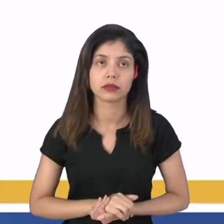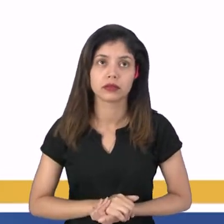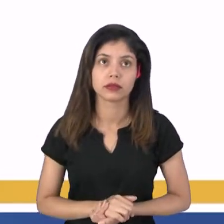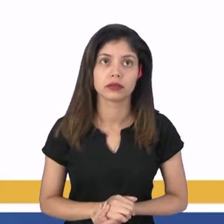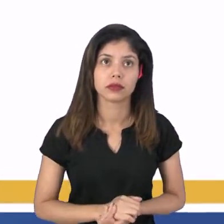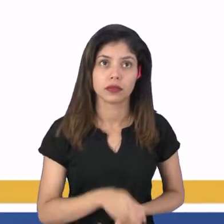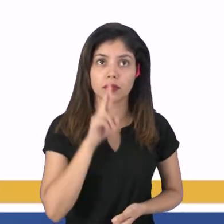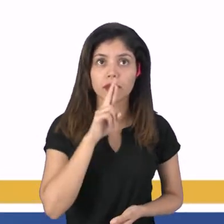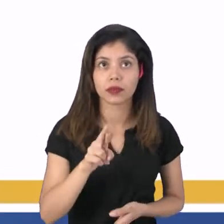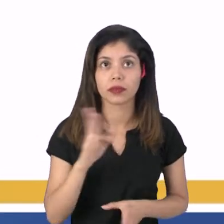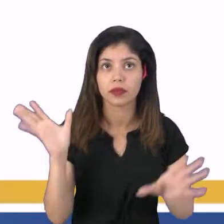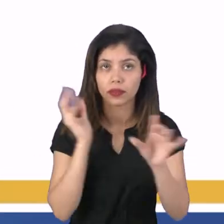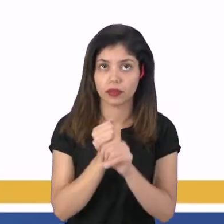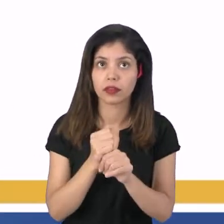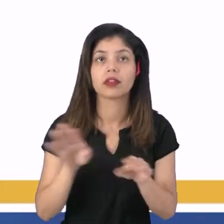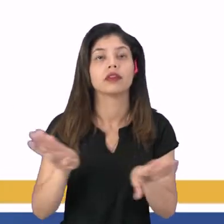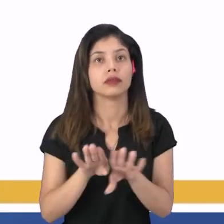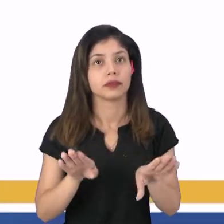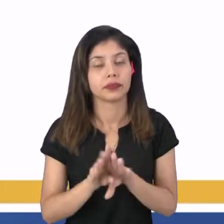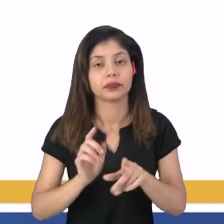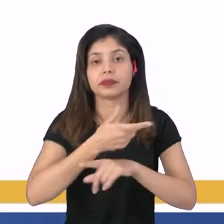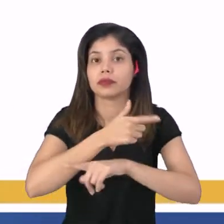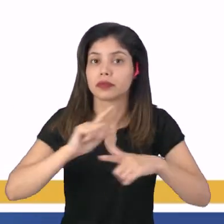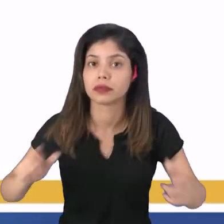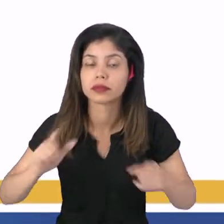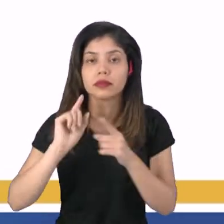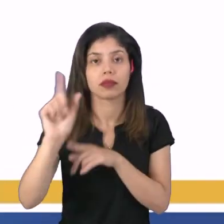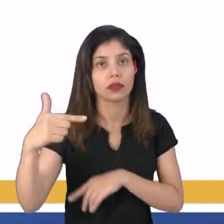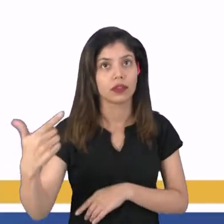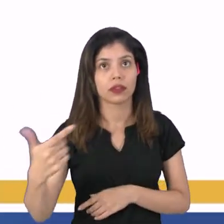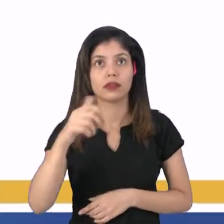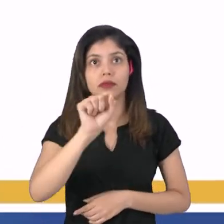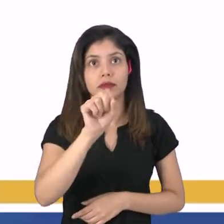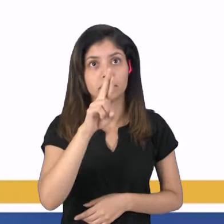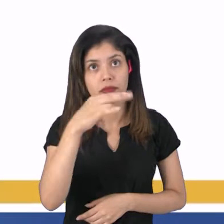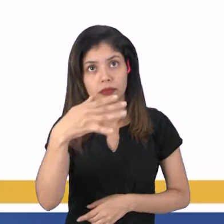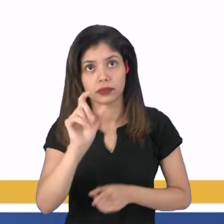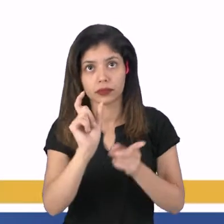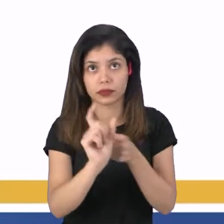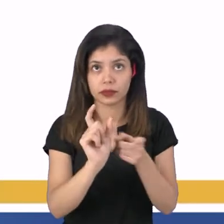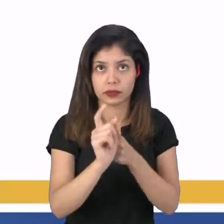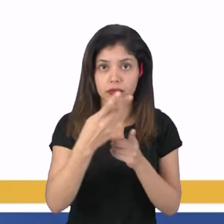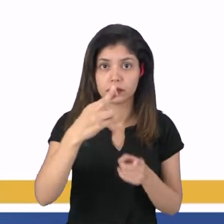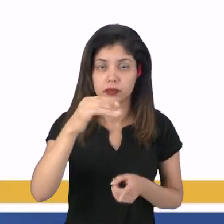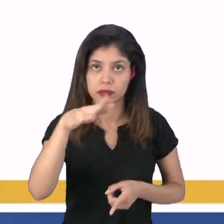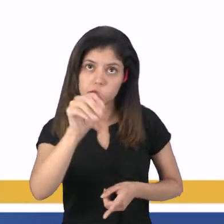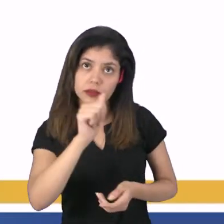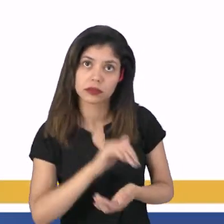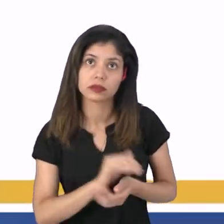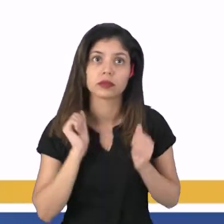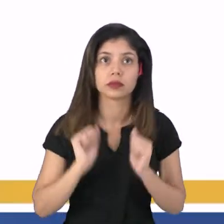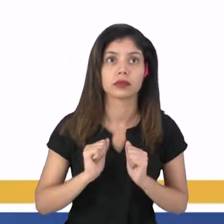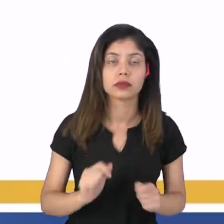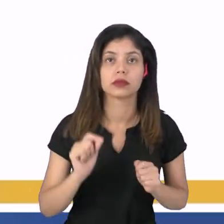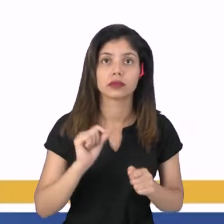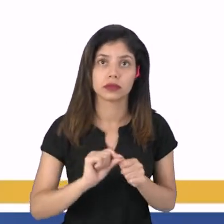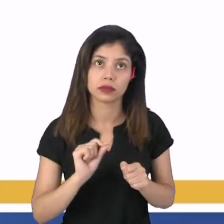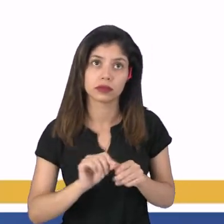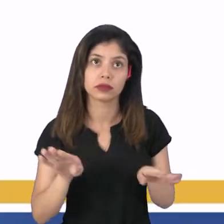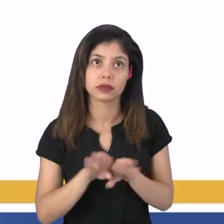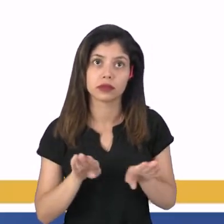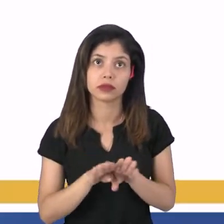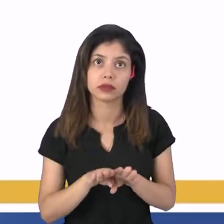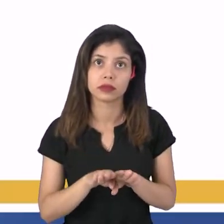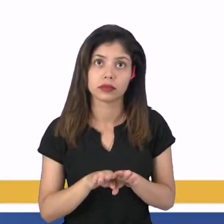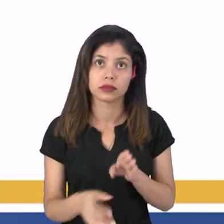sufixação, que ela resulta do acréscimo, ou seja, do aumento, através de um sufixo na palavra primitiva, que a gente também pode chamar essa palavra